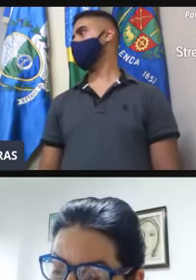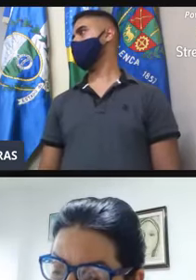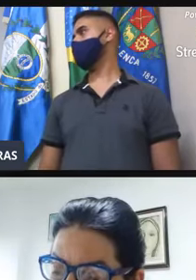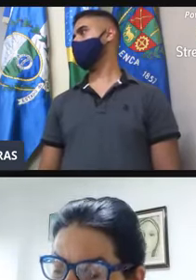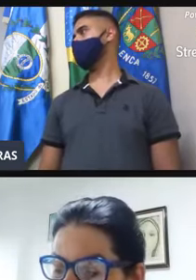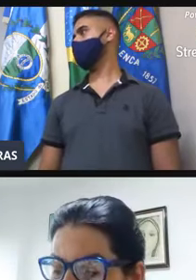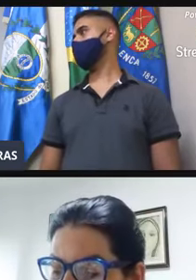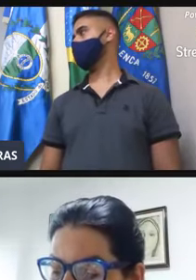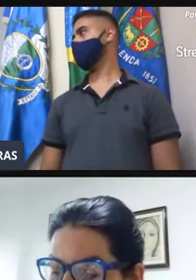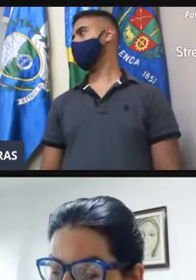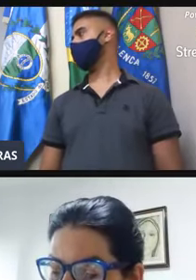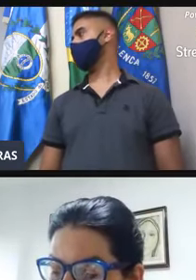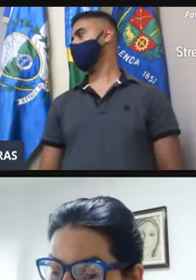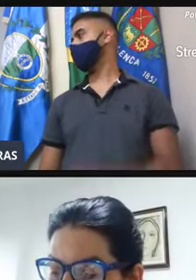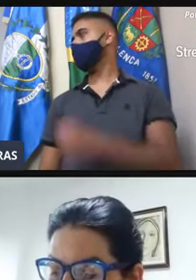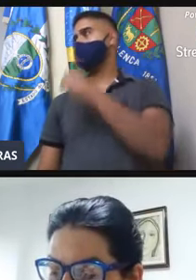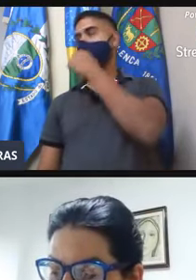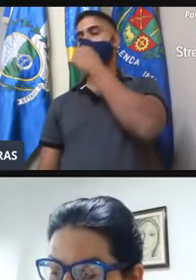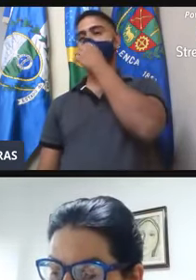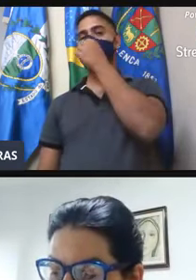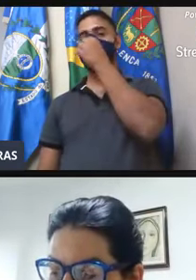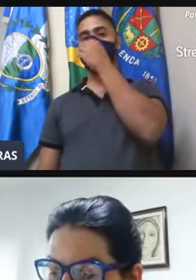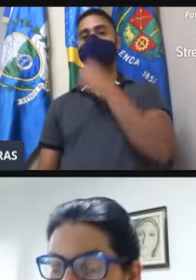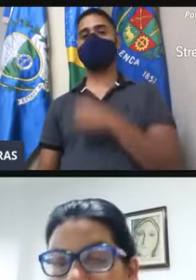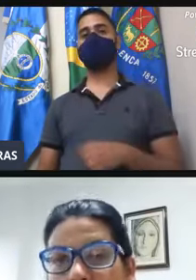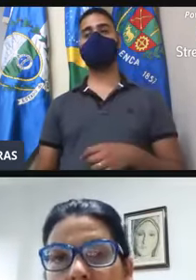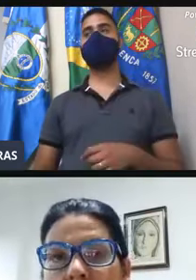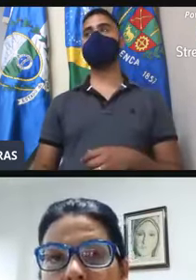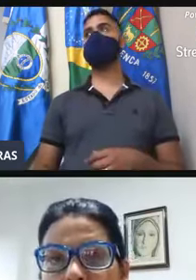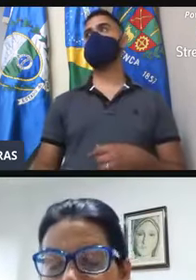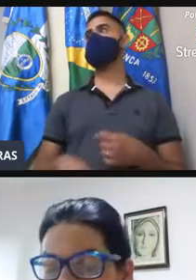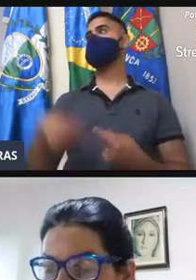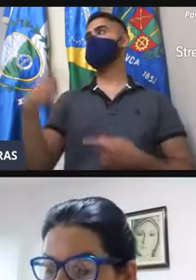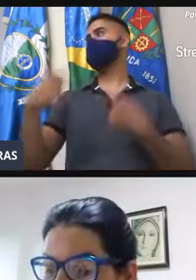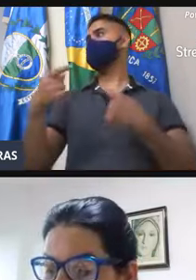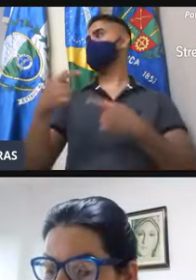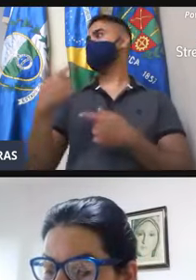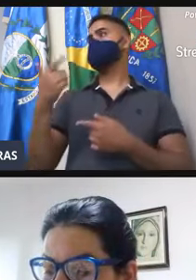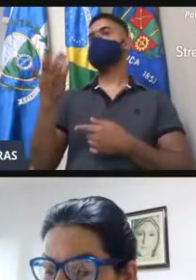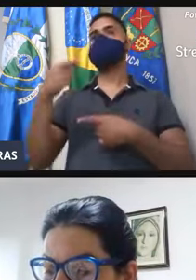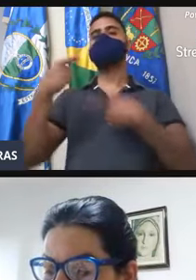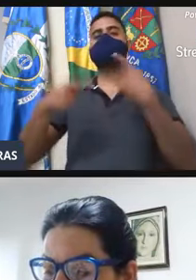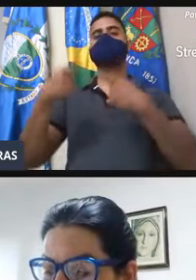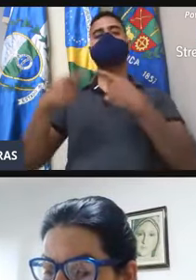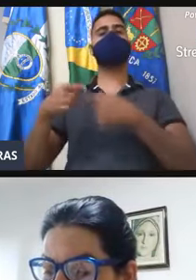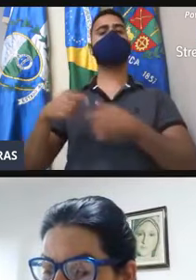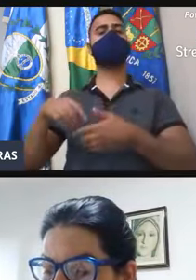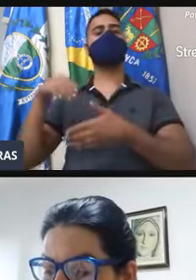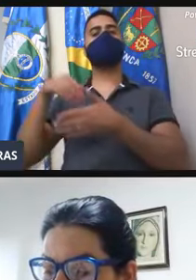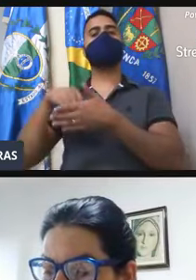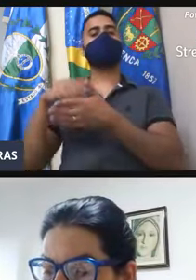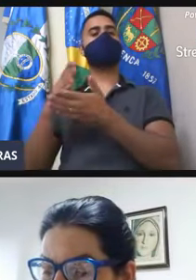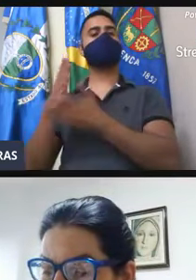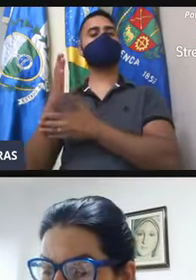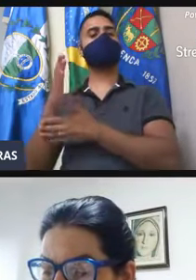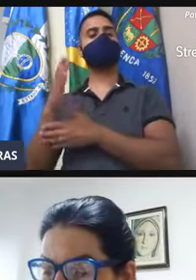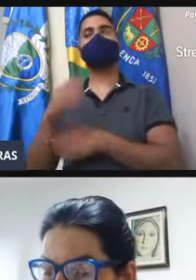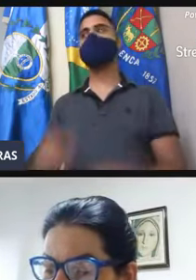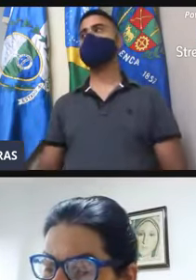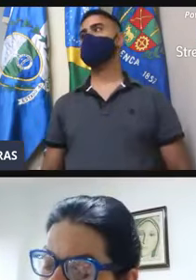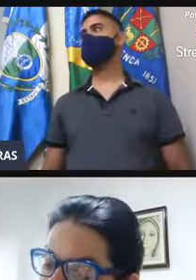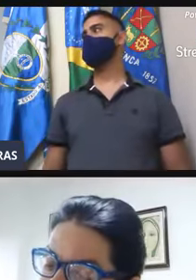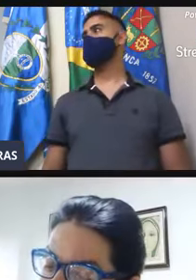Requerimento está em discussão, né? Minto, desculpe. Requerimento em discussão, não tendo quem queira discutir, aprovado. Obrigado,